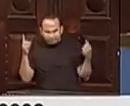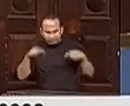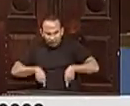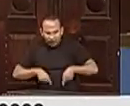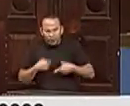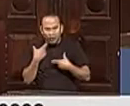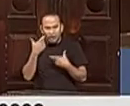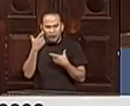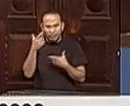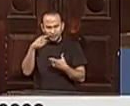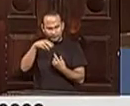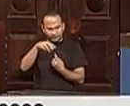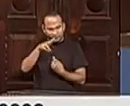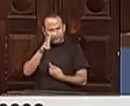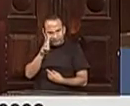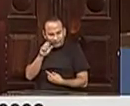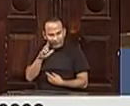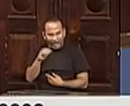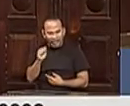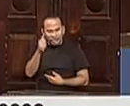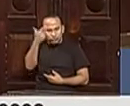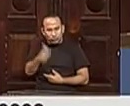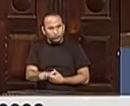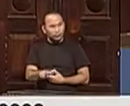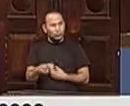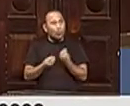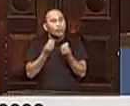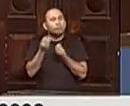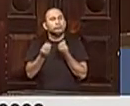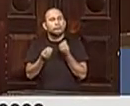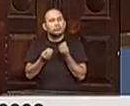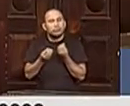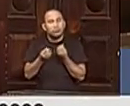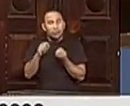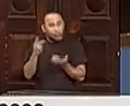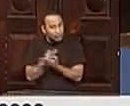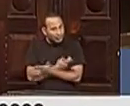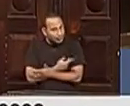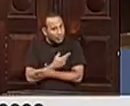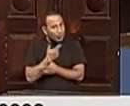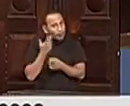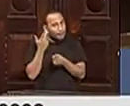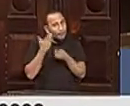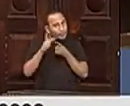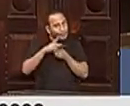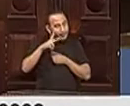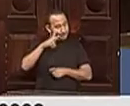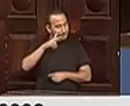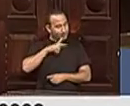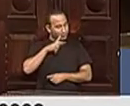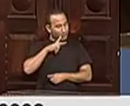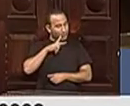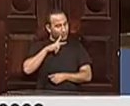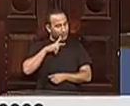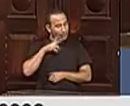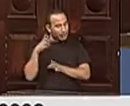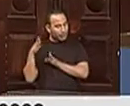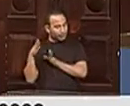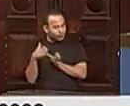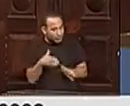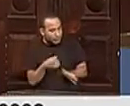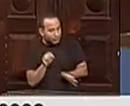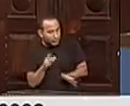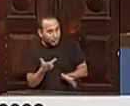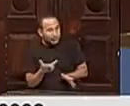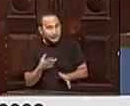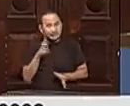novamente. Como assim? O que aconteceu foi apenas um problema pessoal de um desvio que por acaso